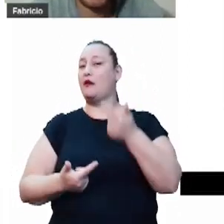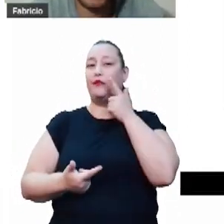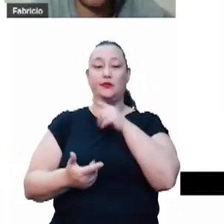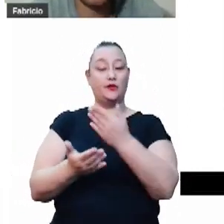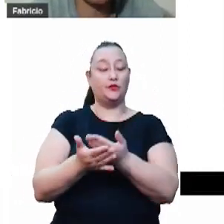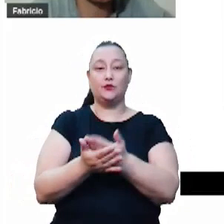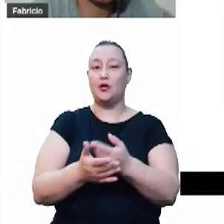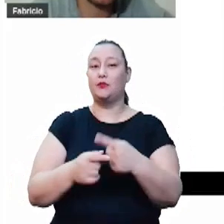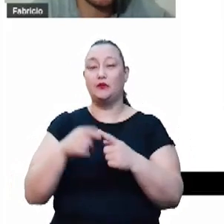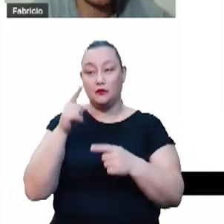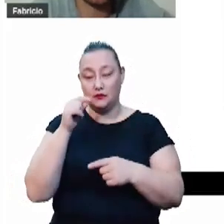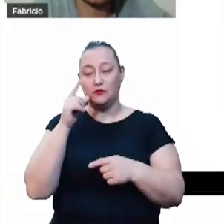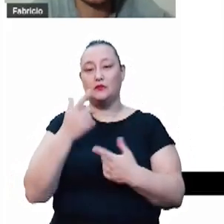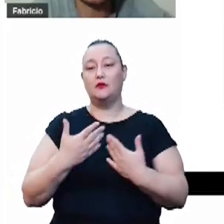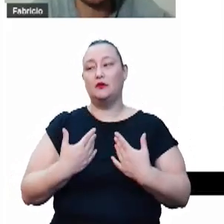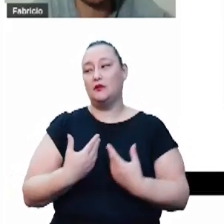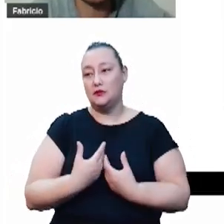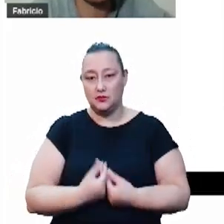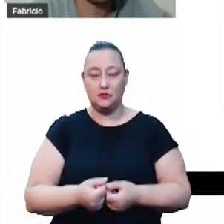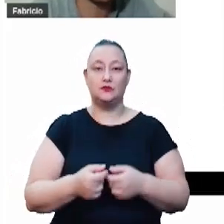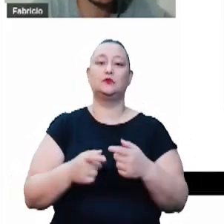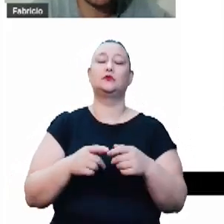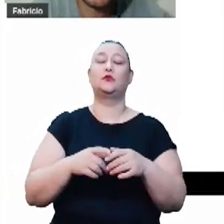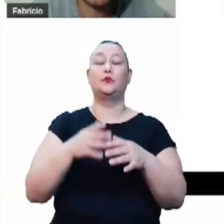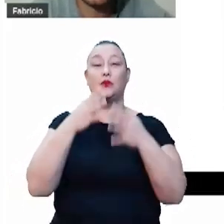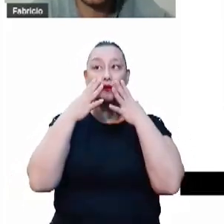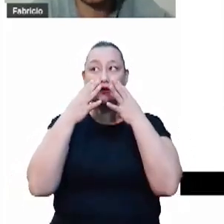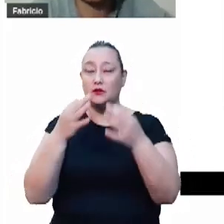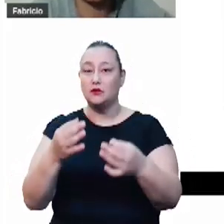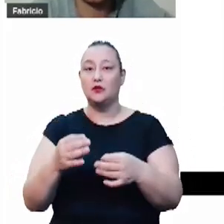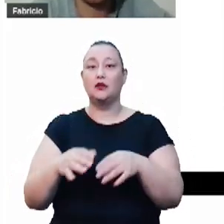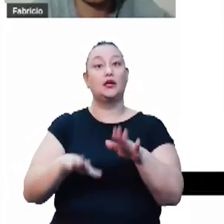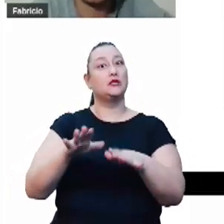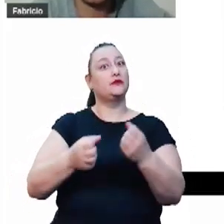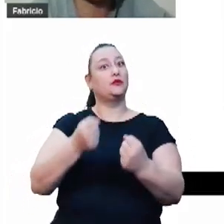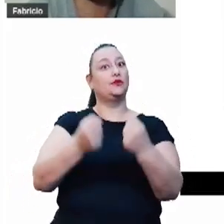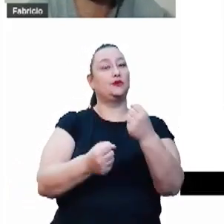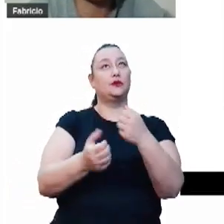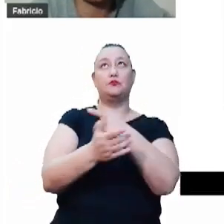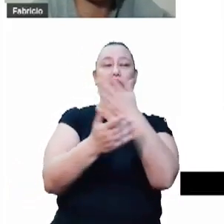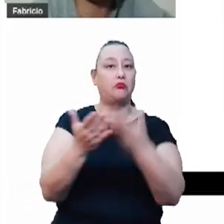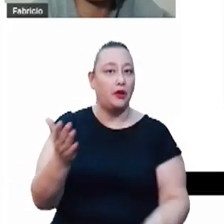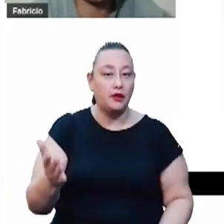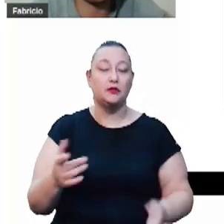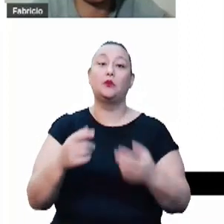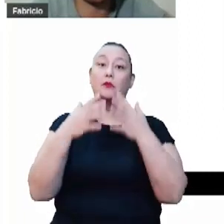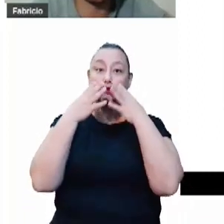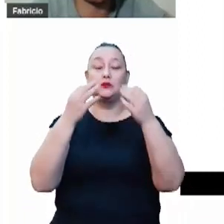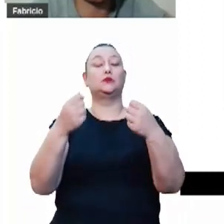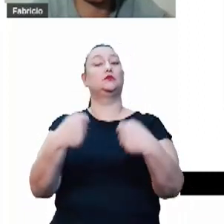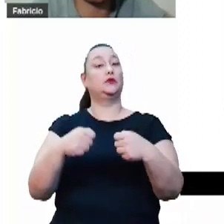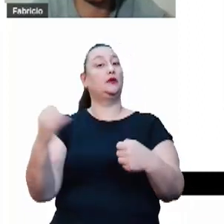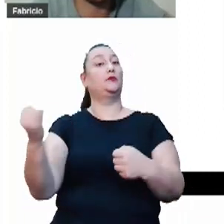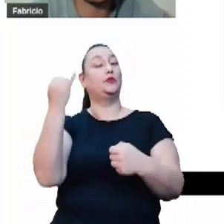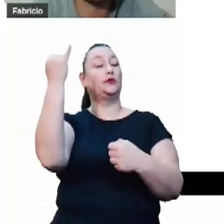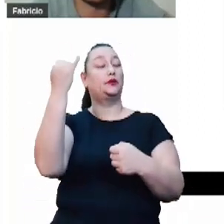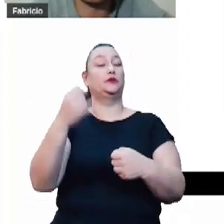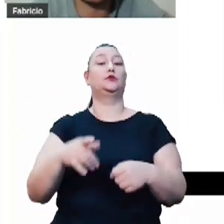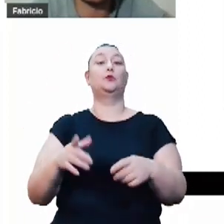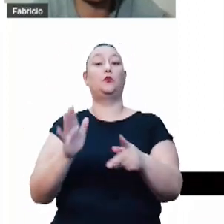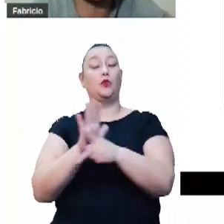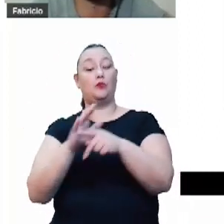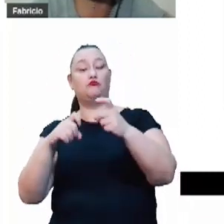estudar porque está com sono, está com perda de atenção, às vezes tem um acidente. Então a gente tem que sempre estar alerta a isso. É importante tanto o